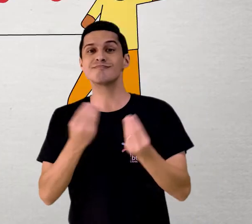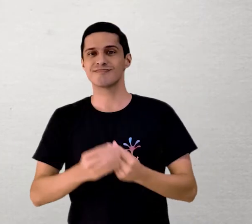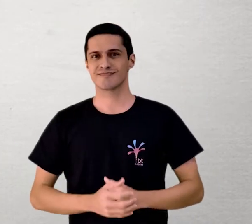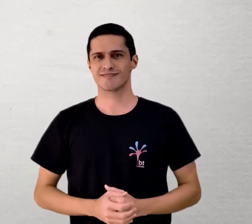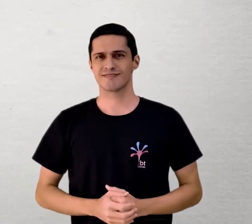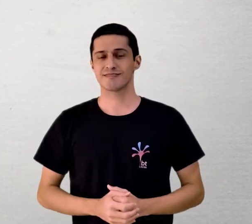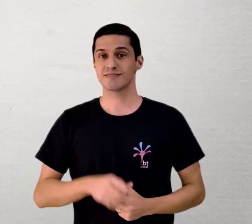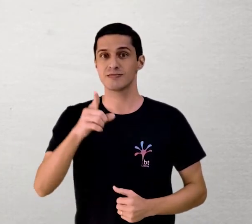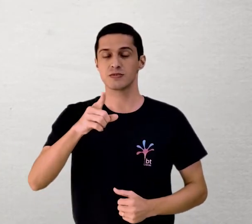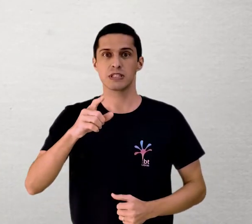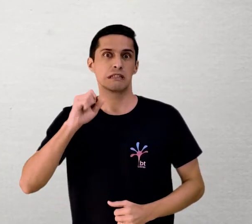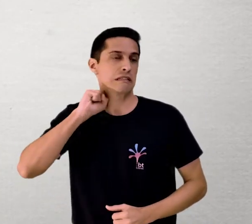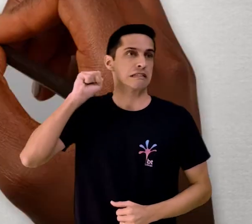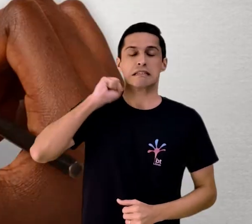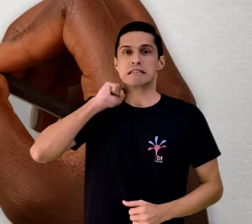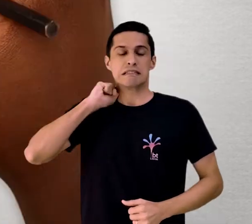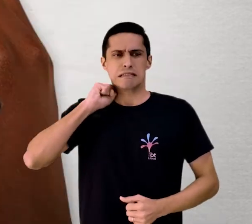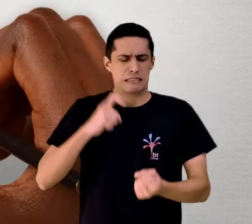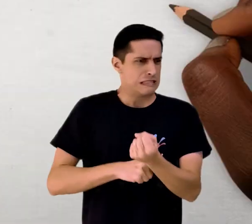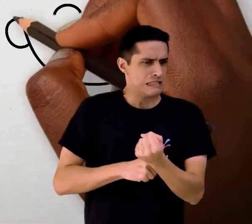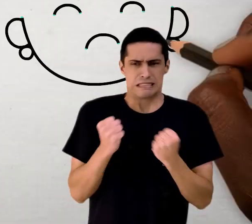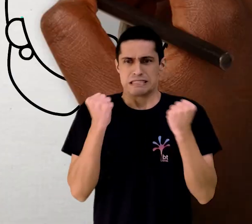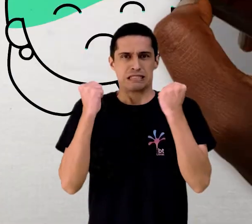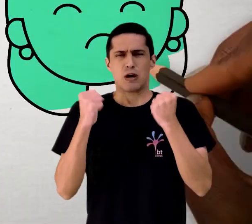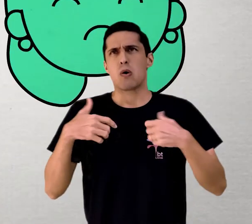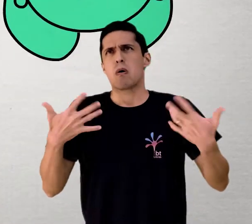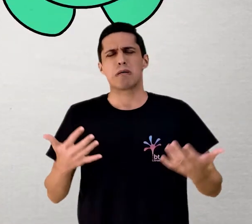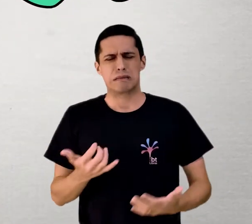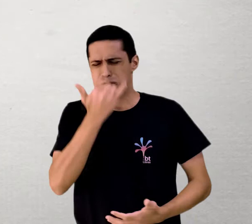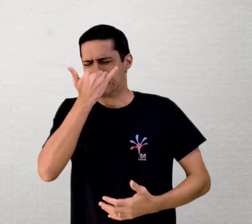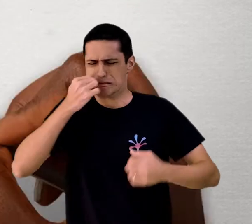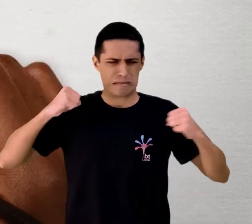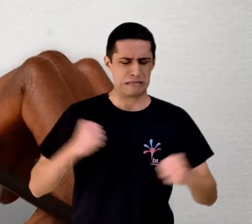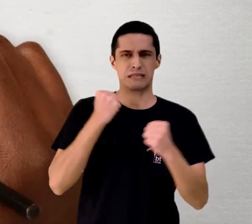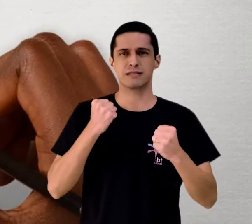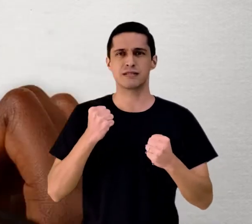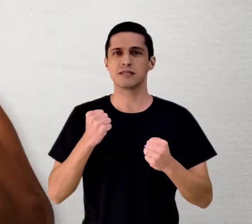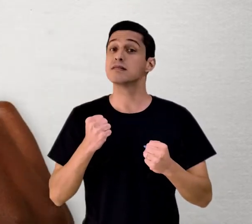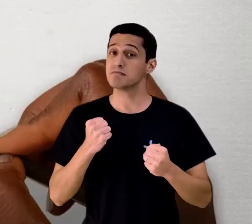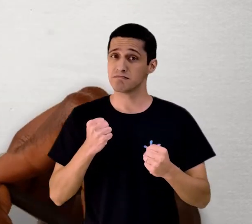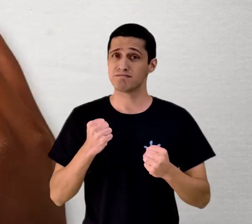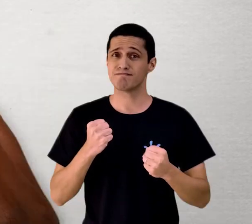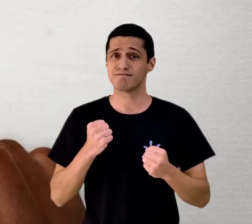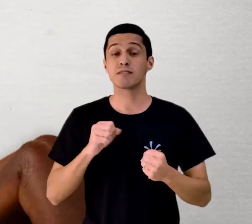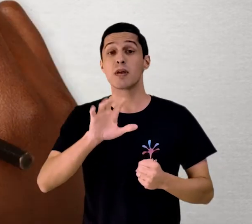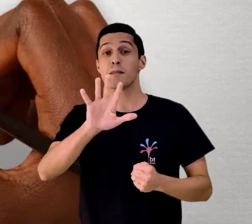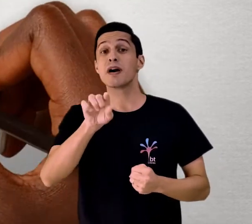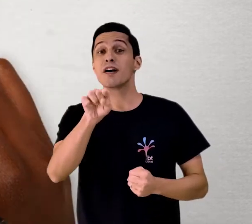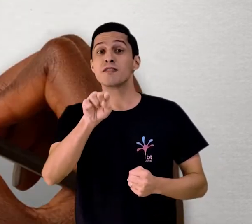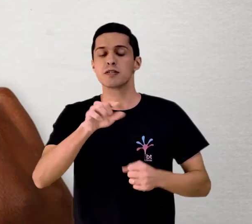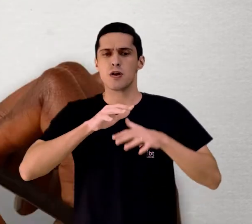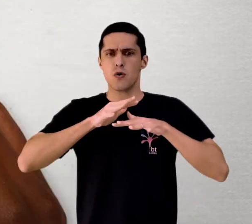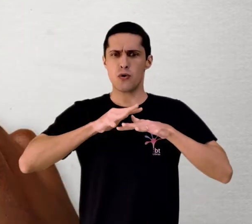A chance de se estressar, se irritar ou se frustrar é enorme. Mas se você conseguir reagir positivamente,